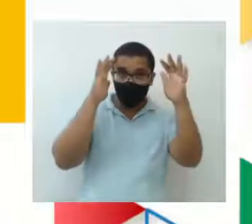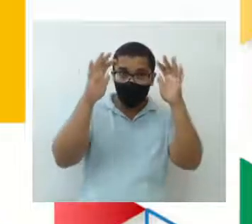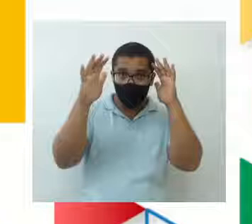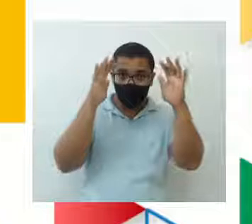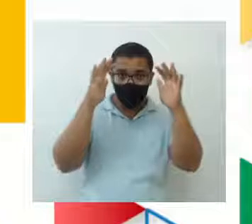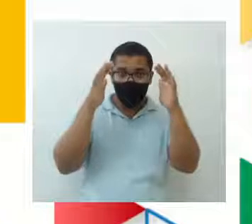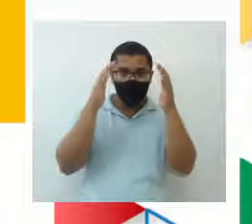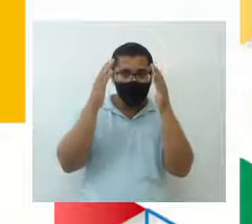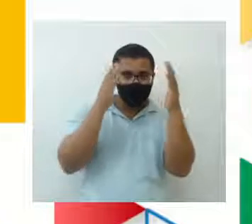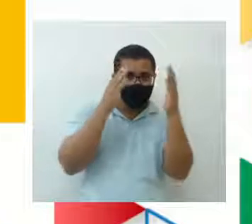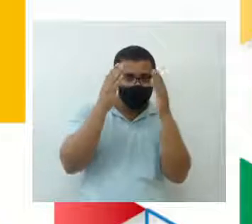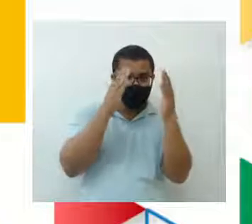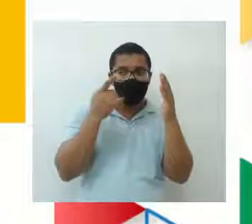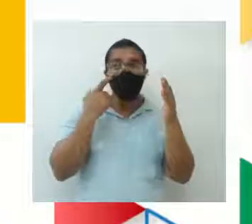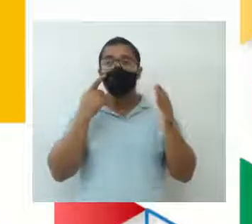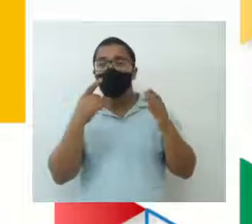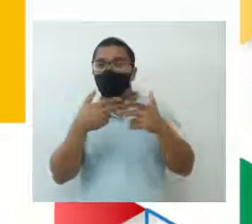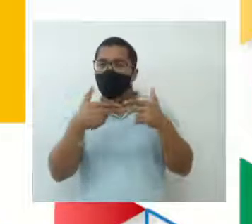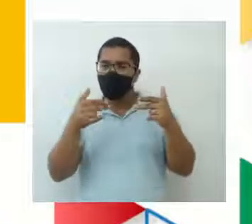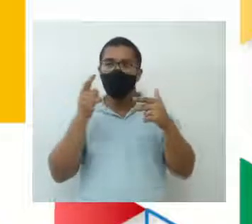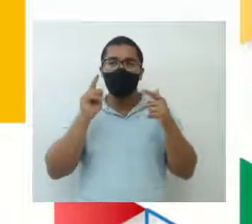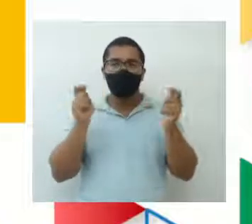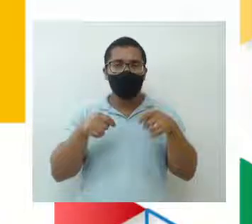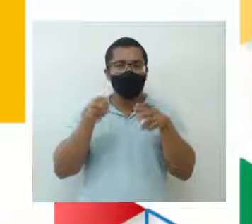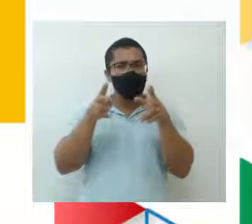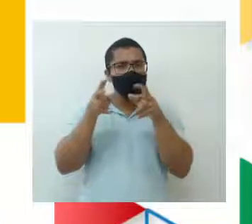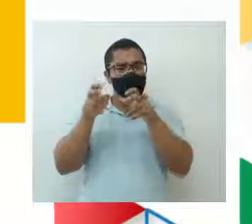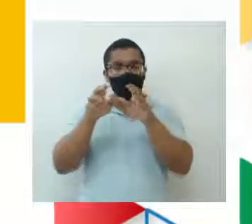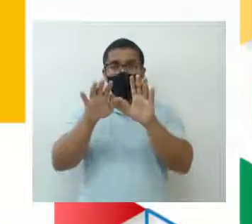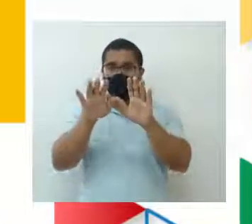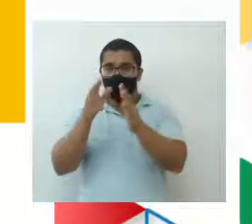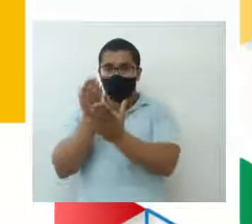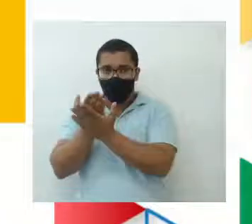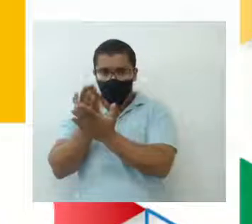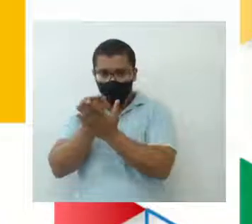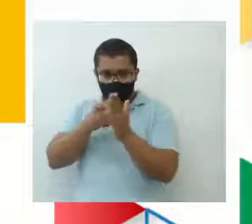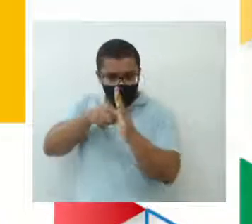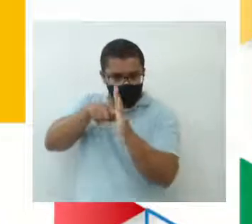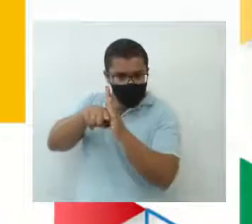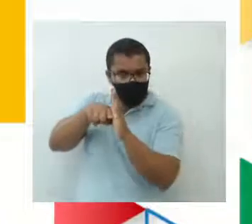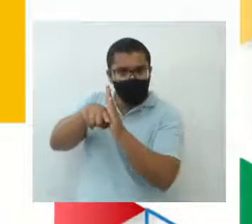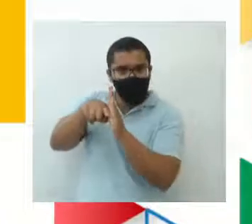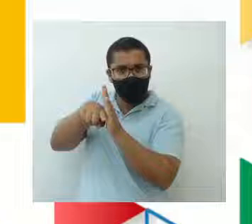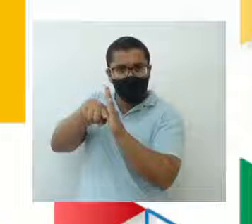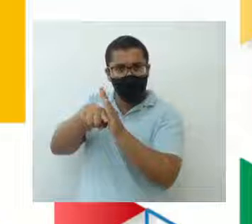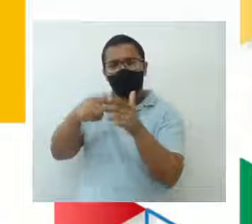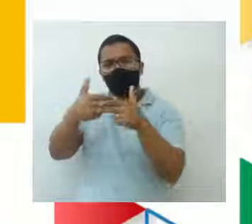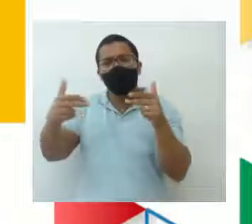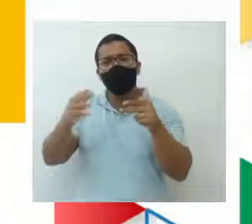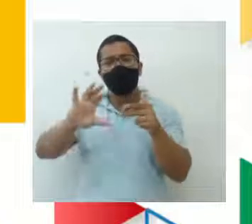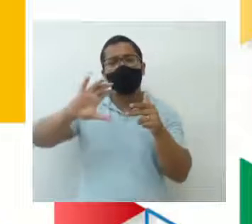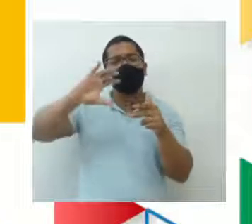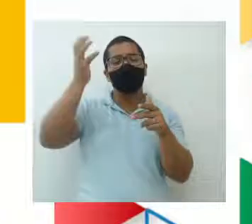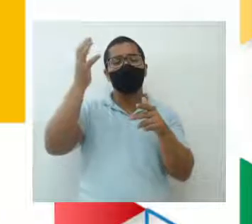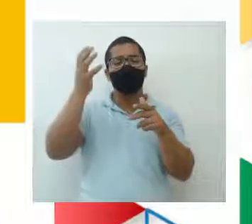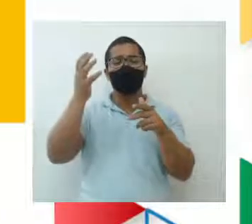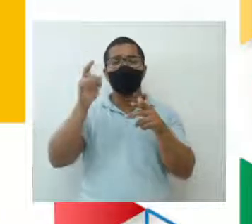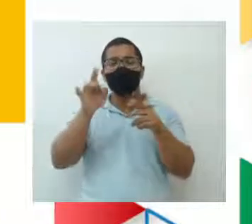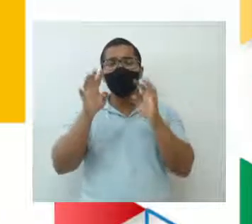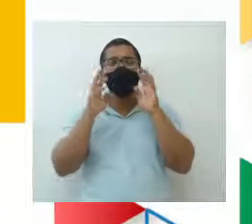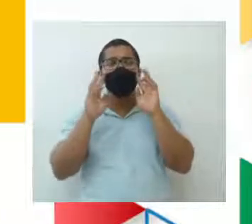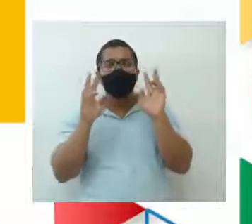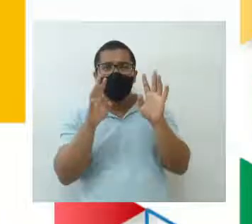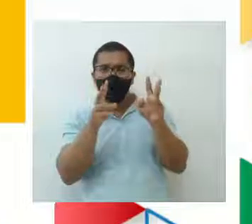fatos observáveis, mas não estuda as condições que levam a essa